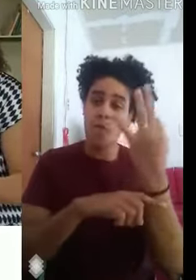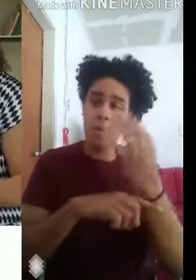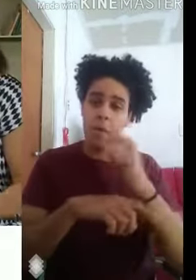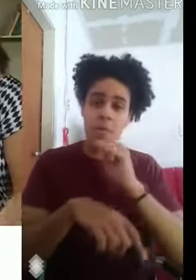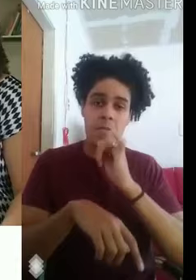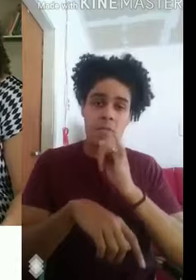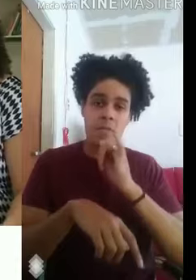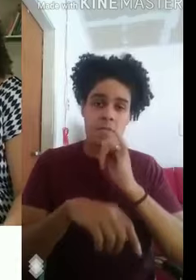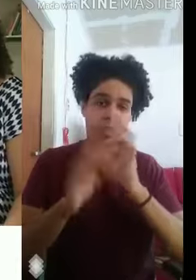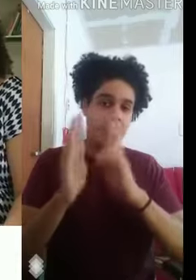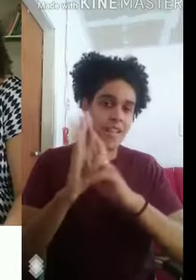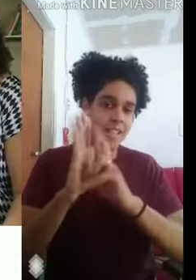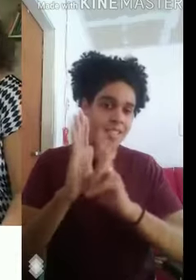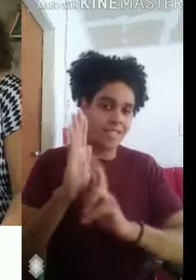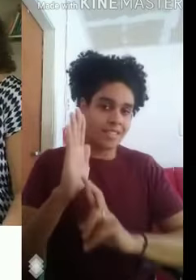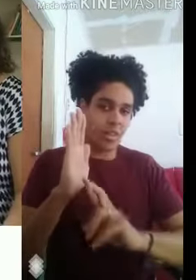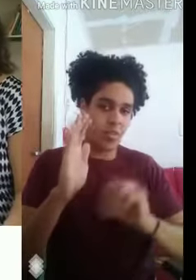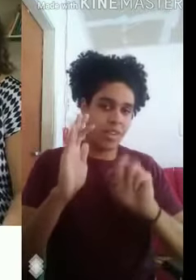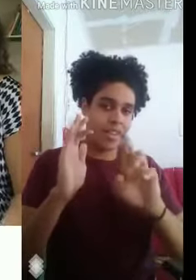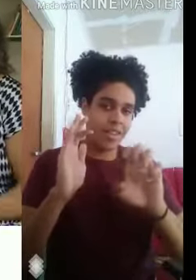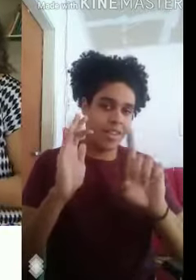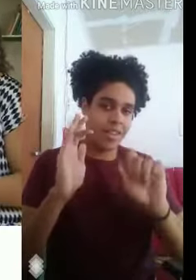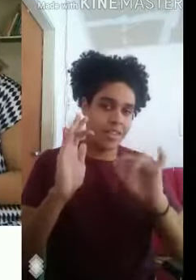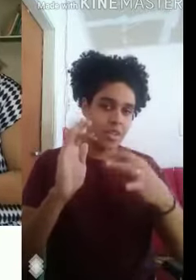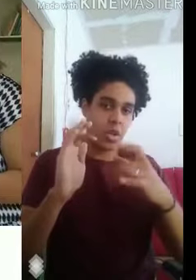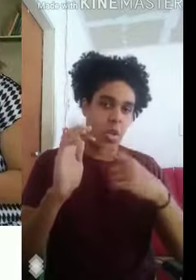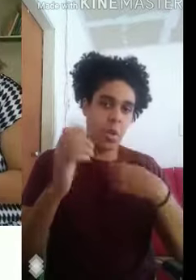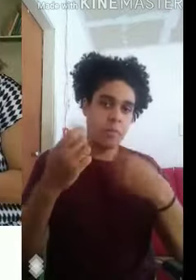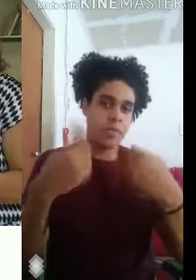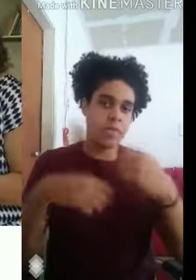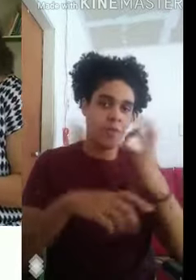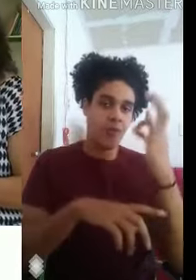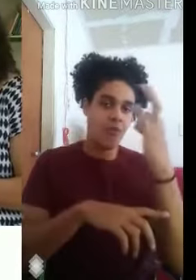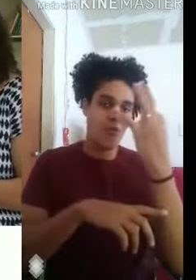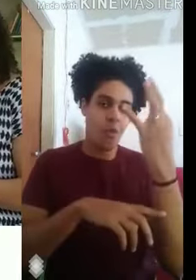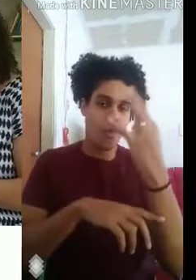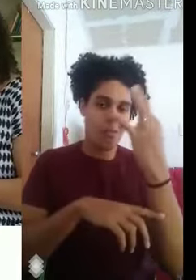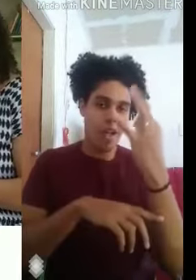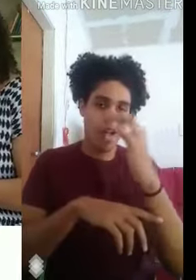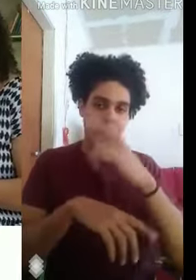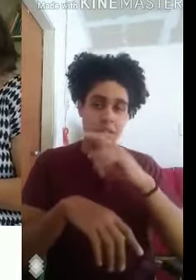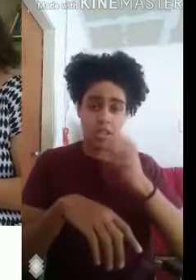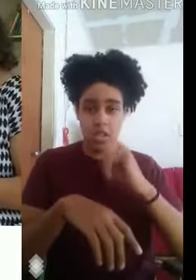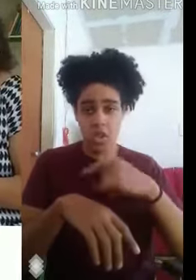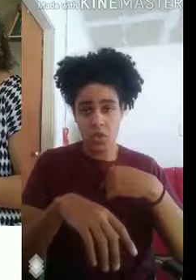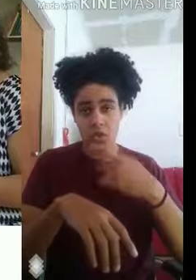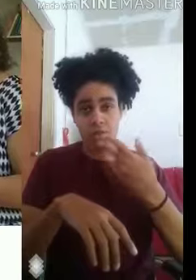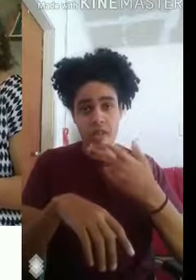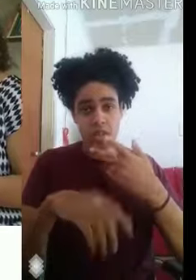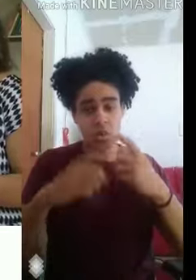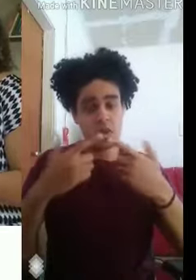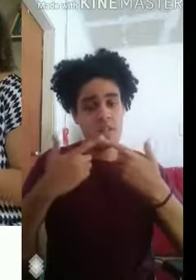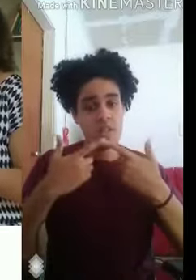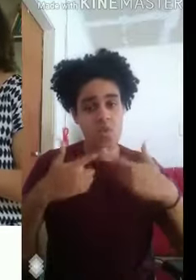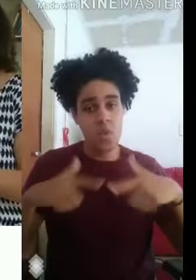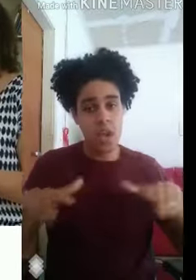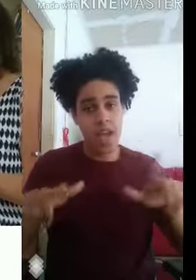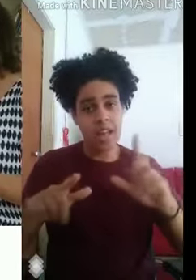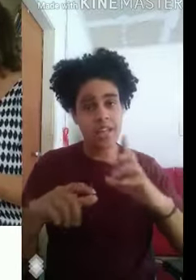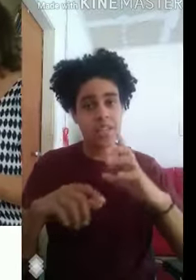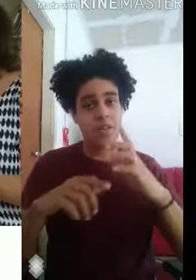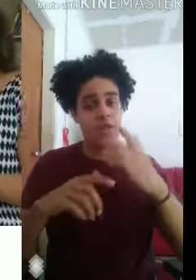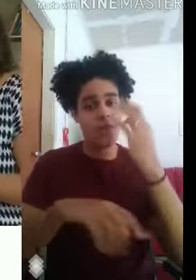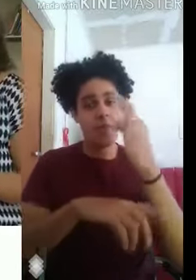caso da redação, eu preciso usar uma linguagem formal. Quando eu falo em linguagem formal, estou falando